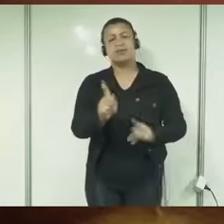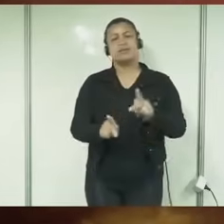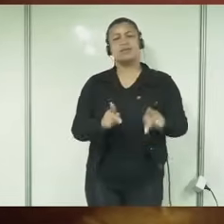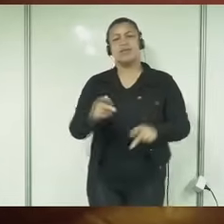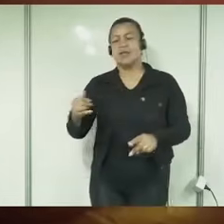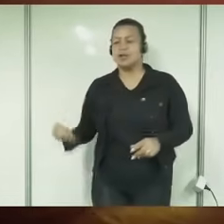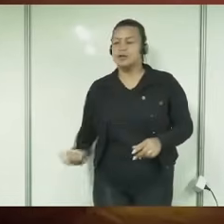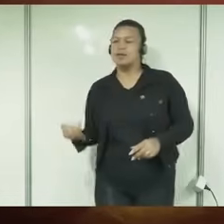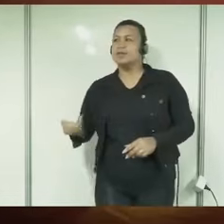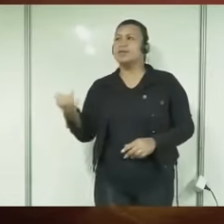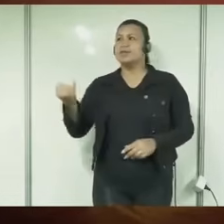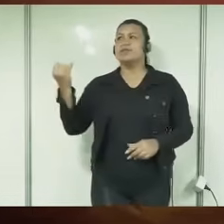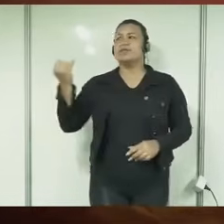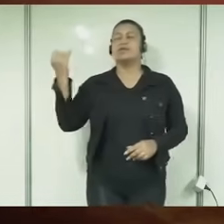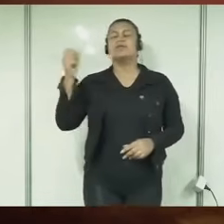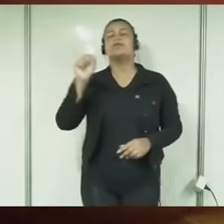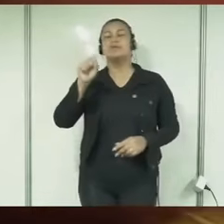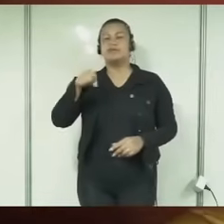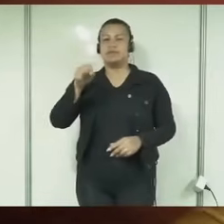Vamos nas palmas.